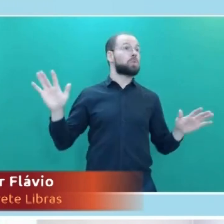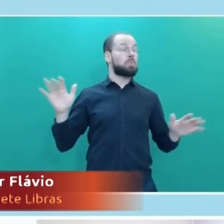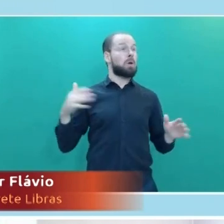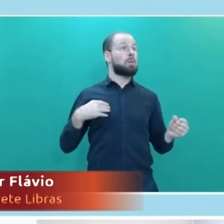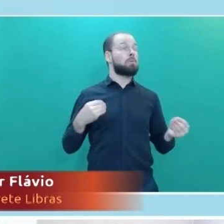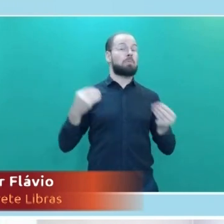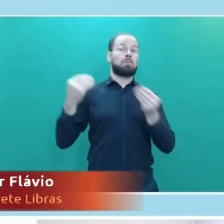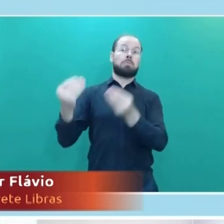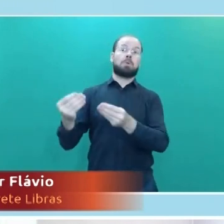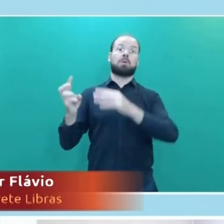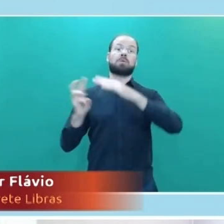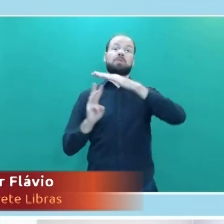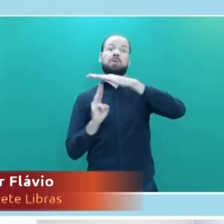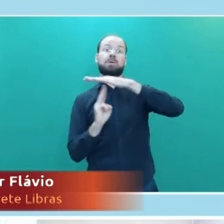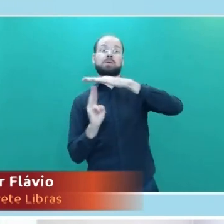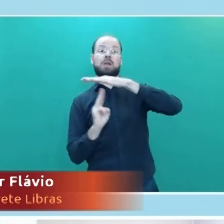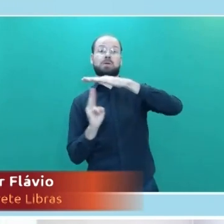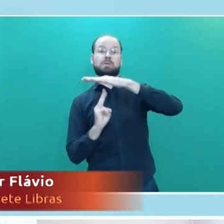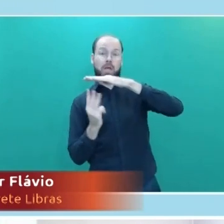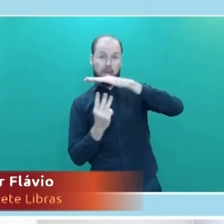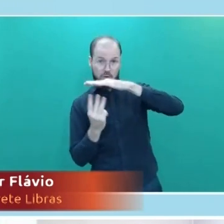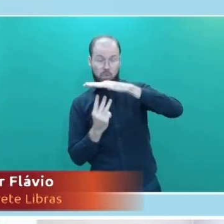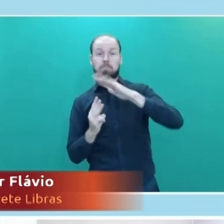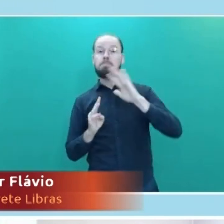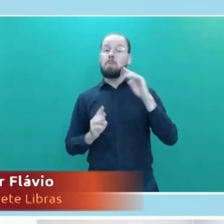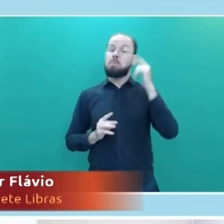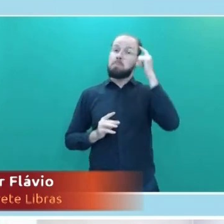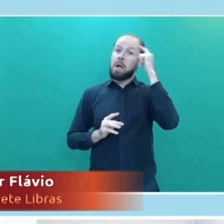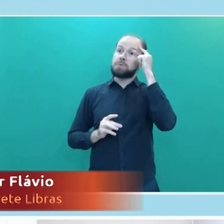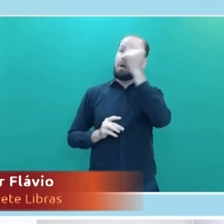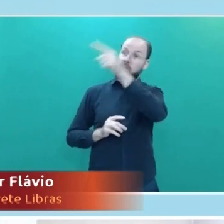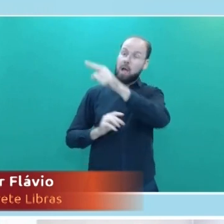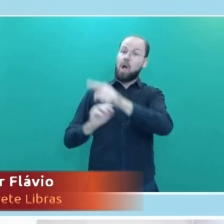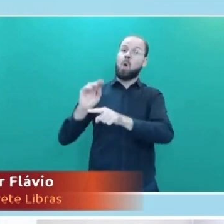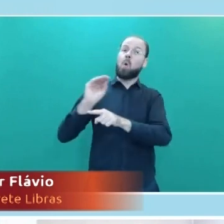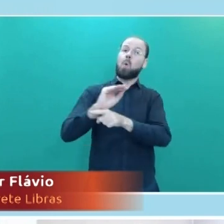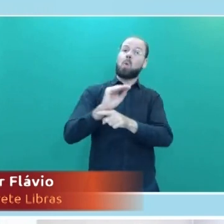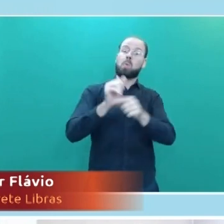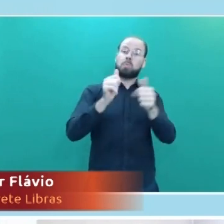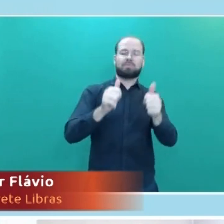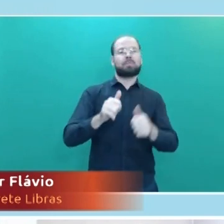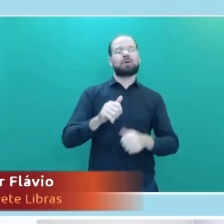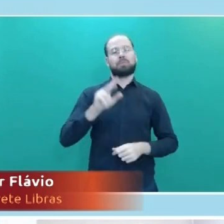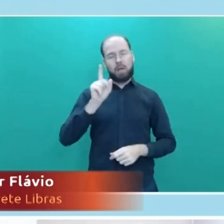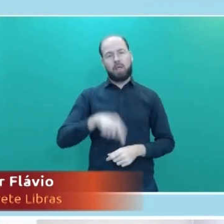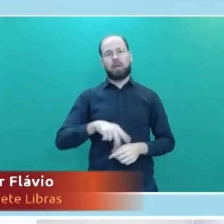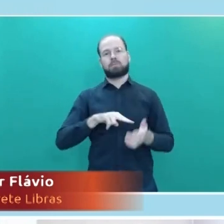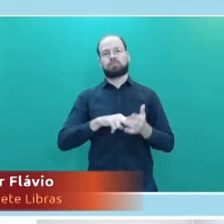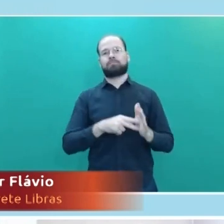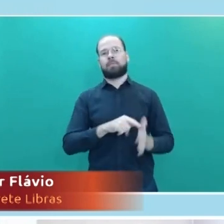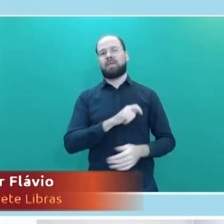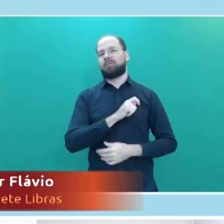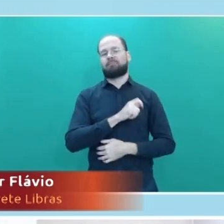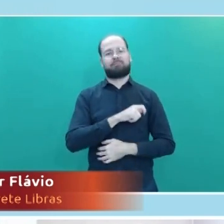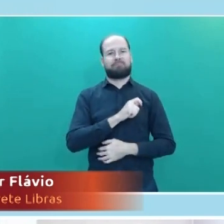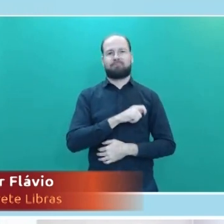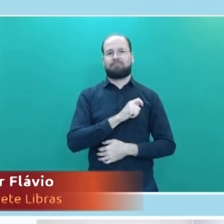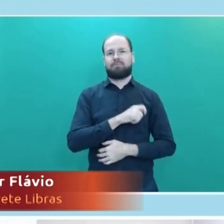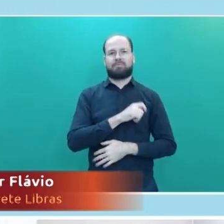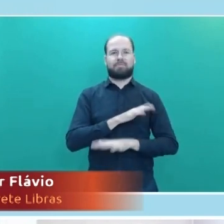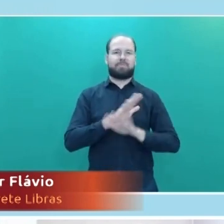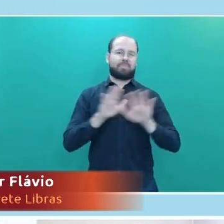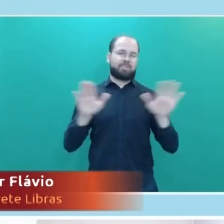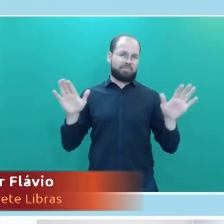pensava que ele sabia fazer, etc. Esse aqui é uma hipocrisia sem nome. Né?